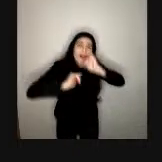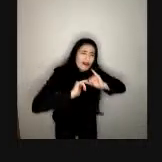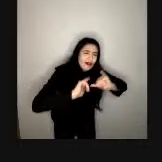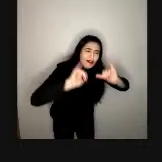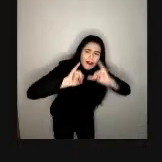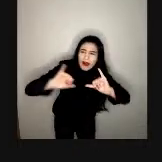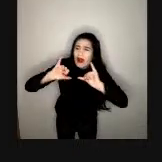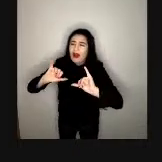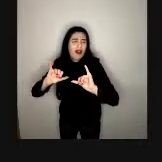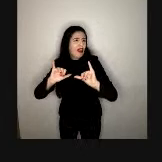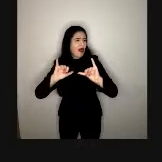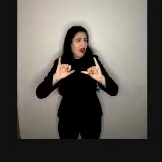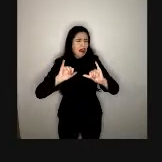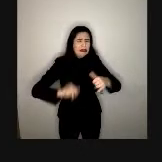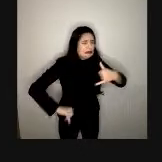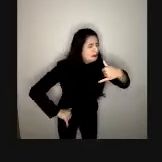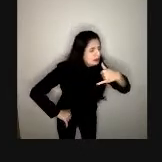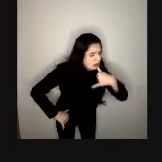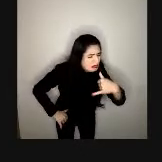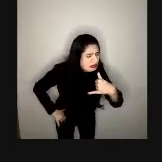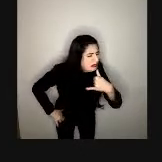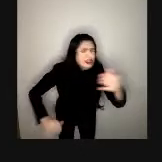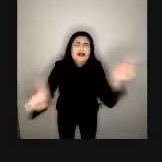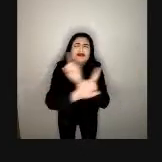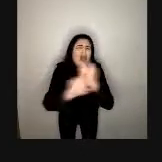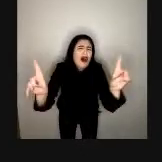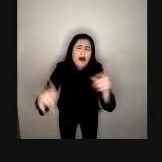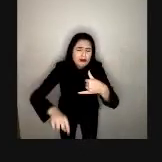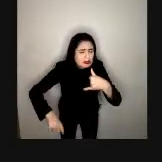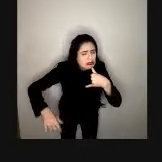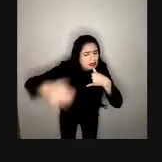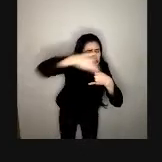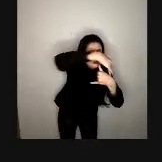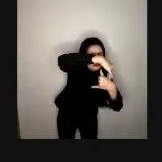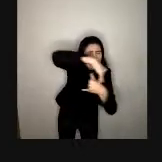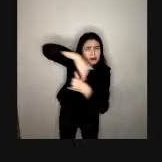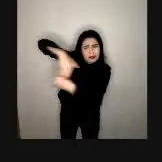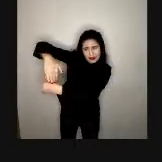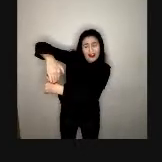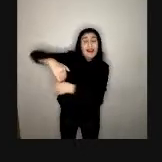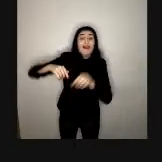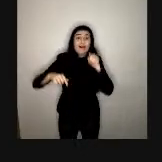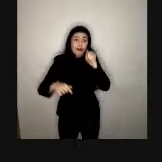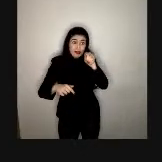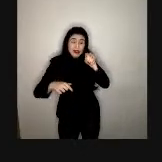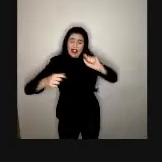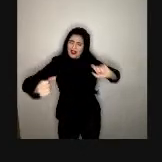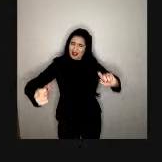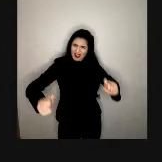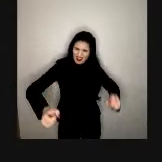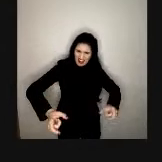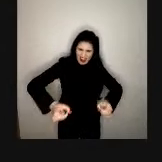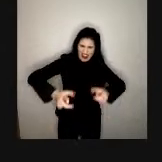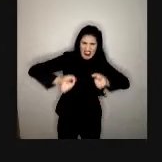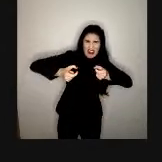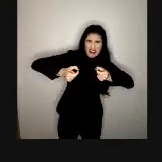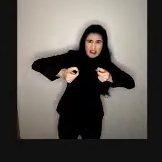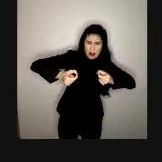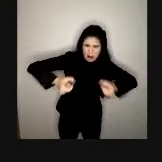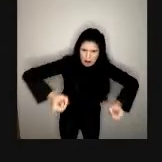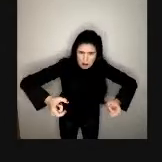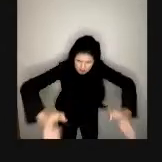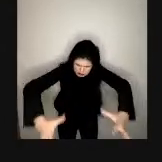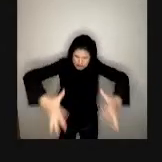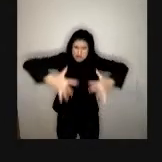se entreguem, não fiquem mal, vocês são mais do que o câncer. E assim foi, e ela estendeu a